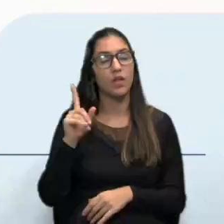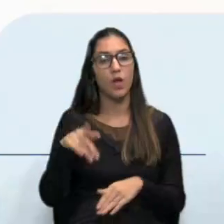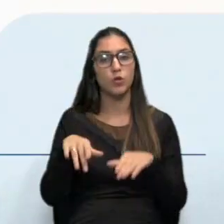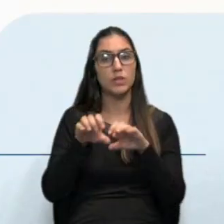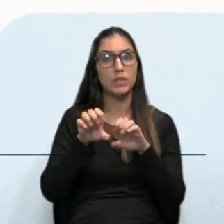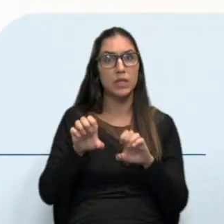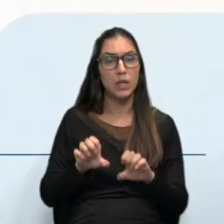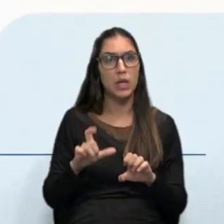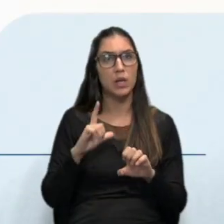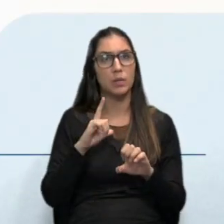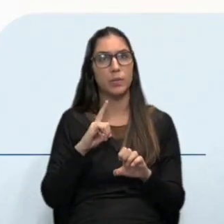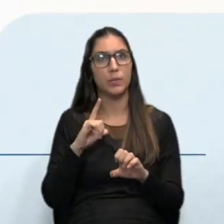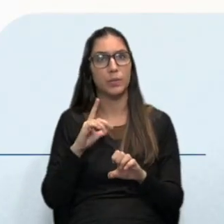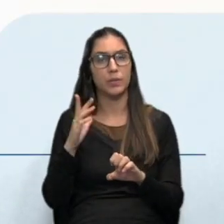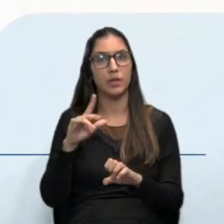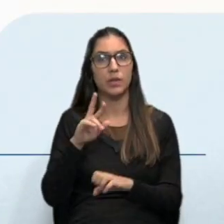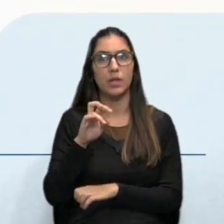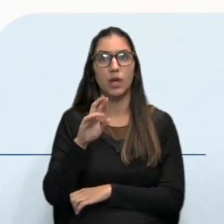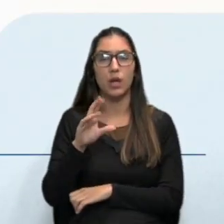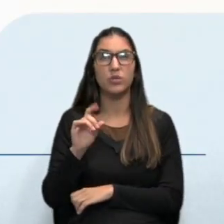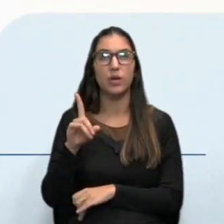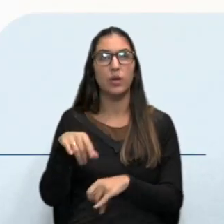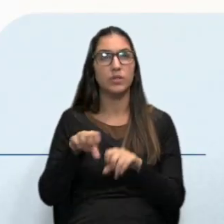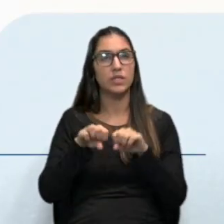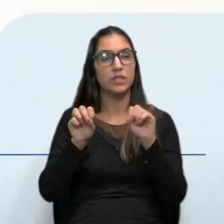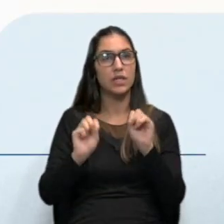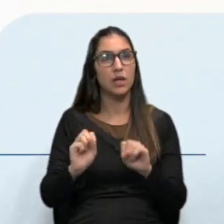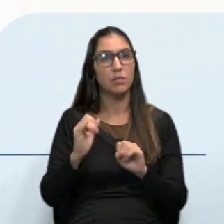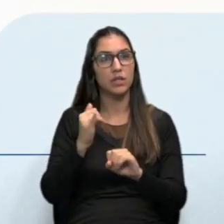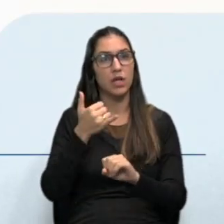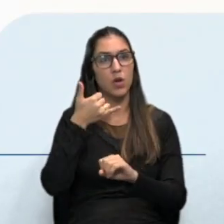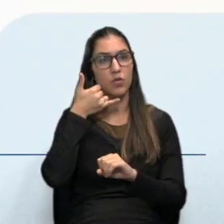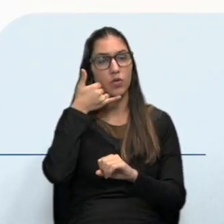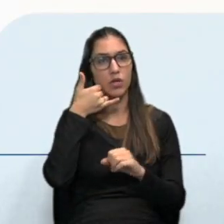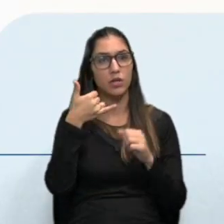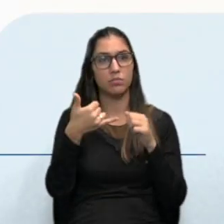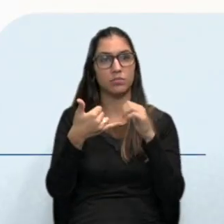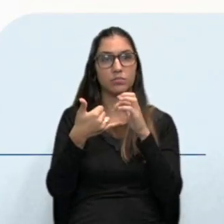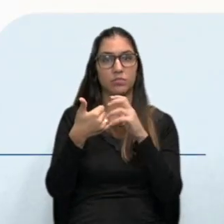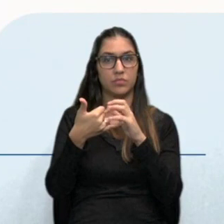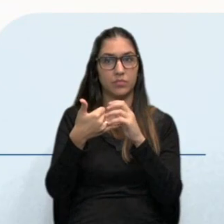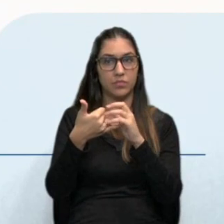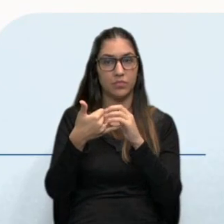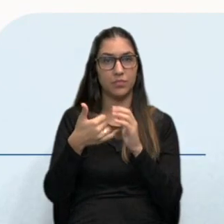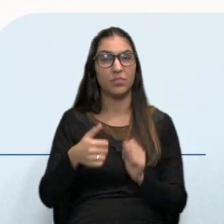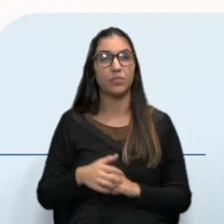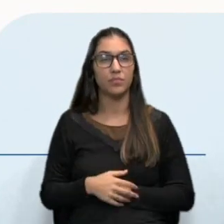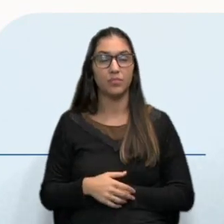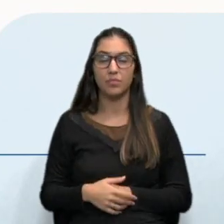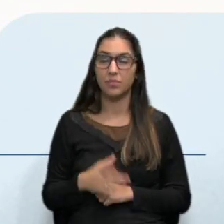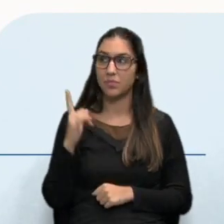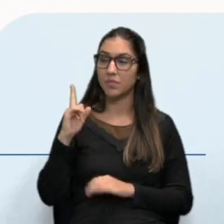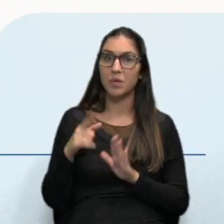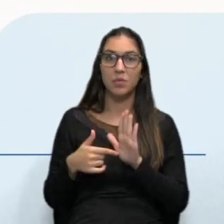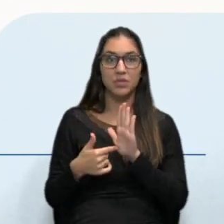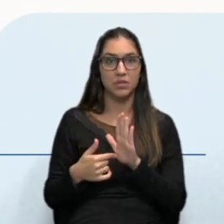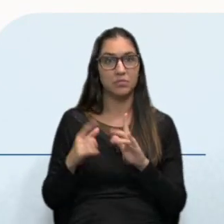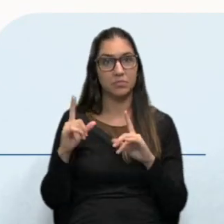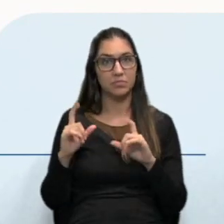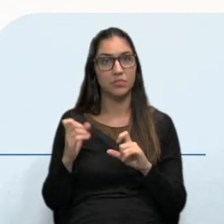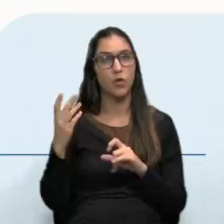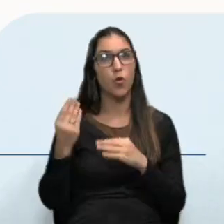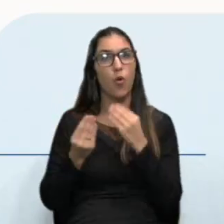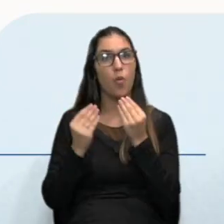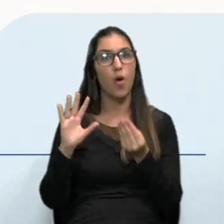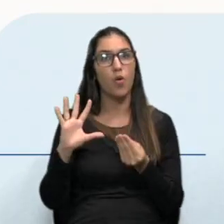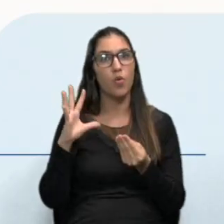esquema clássico de radiotransmissão, é o sistema de telefonia celular. Aqui demonstrado pela imagem, como